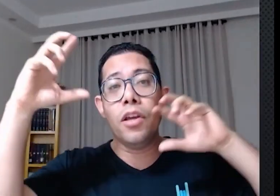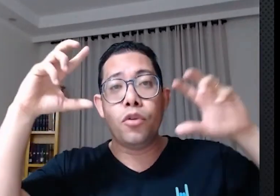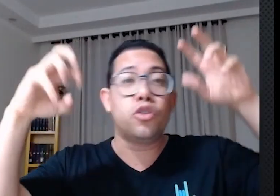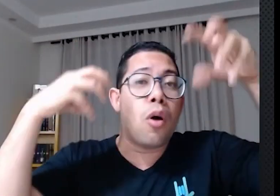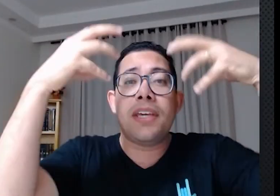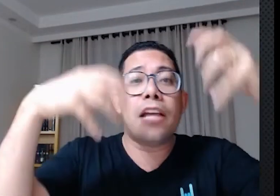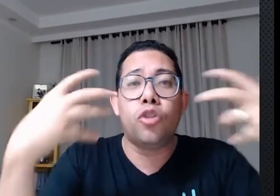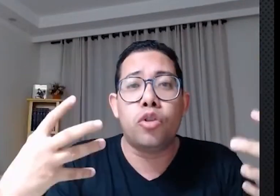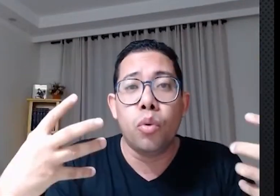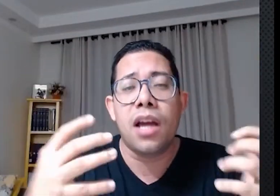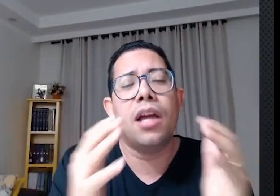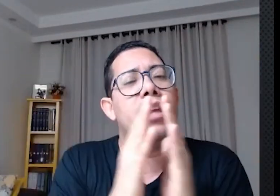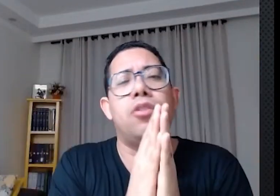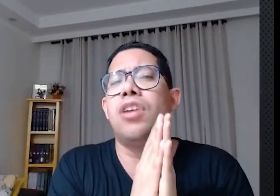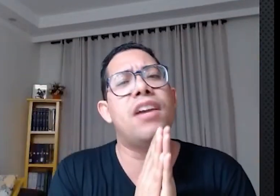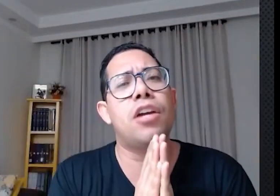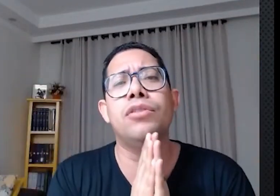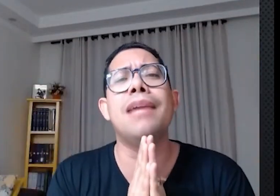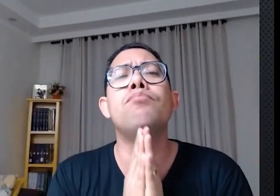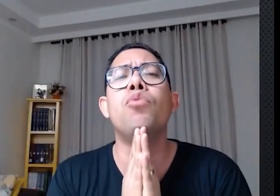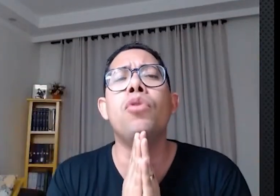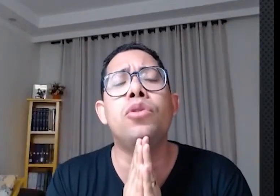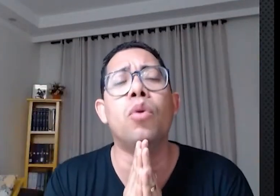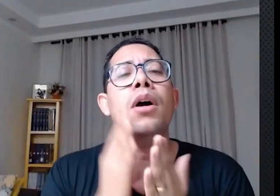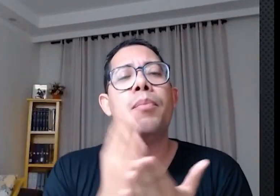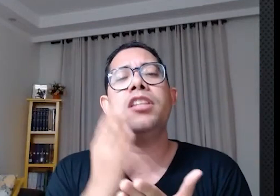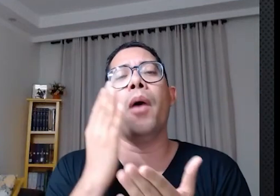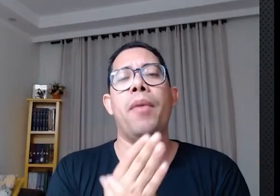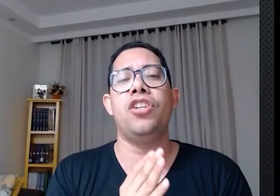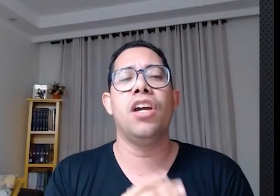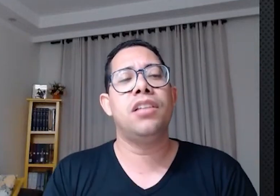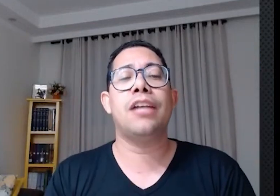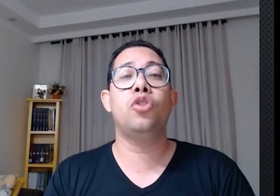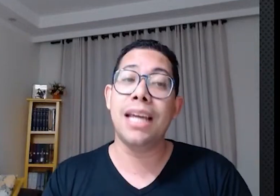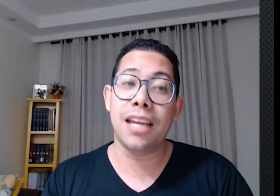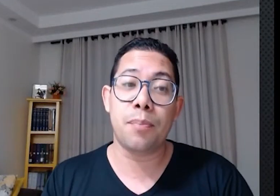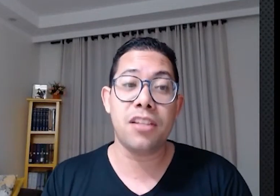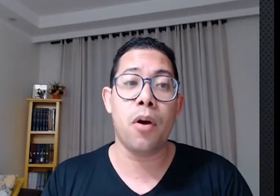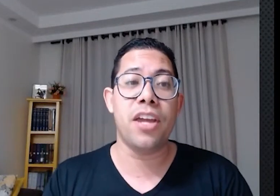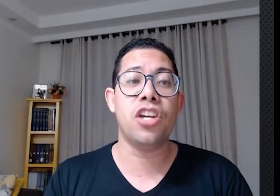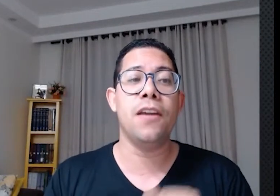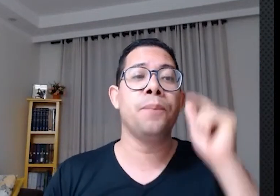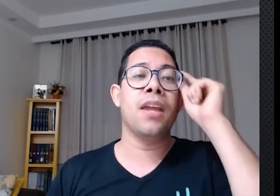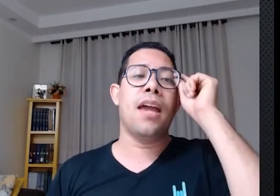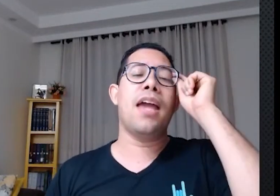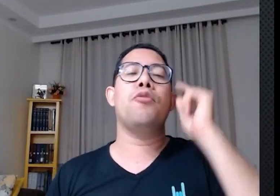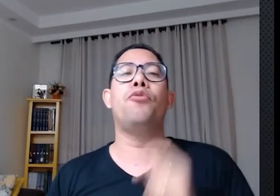quais livros, como que é a estrutura, e isso já vai te ajudar e muito, principalmente, se na sua igreja, principalmente